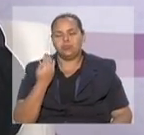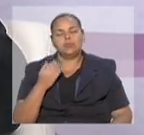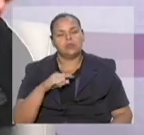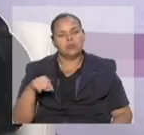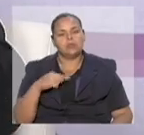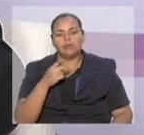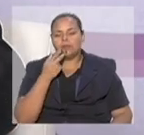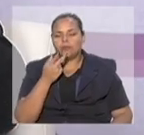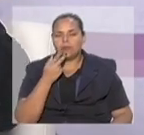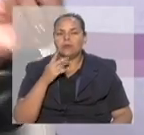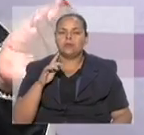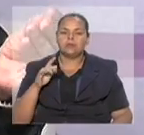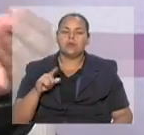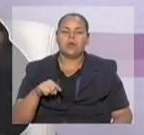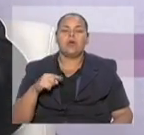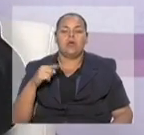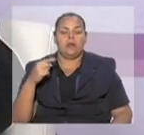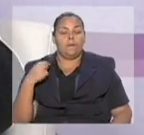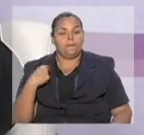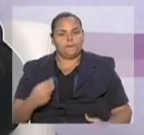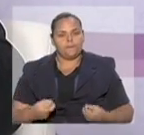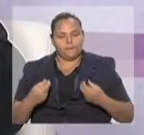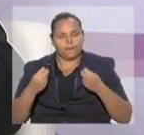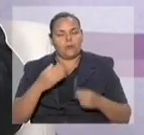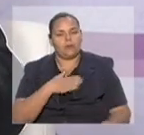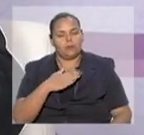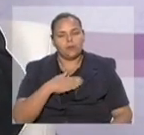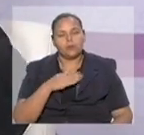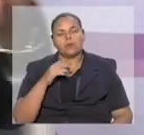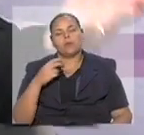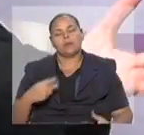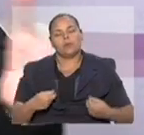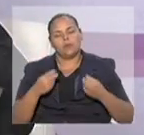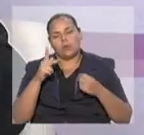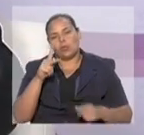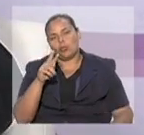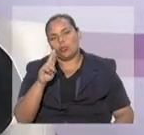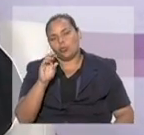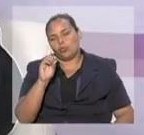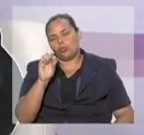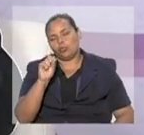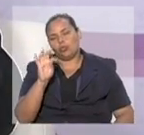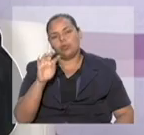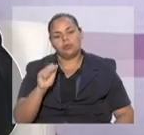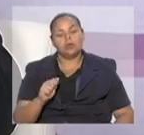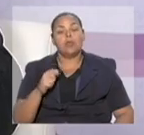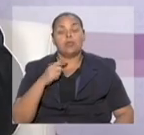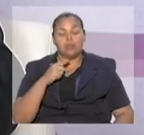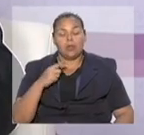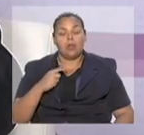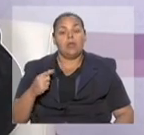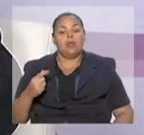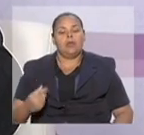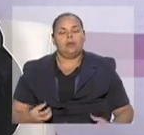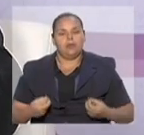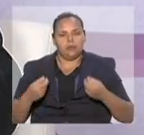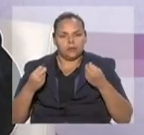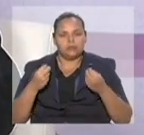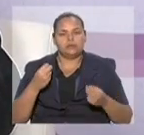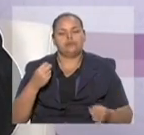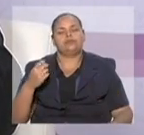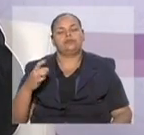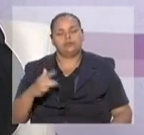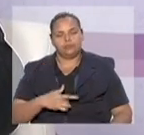Então todo mundo fica falando do câncer de mama, câncer de próstata, mas tem outros cânceres como o de intestino e o de pulmão que são